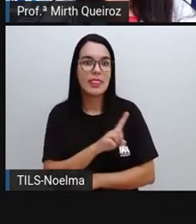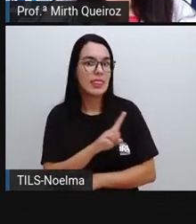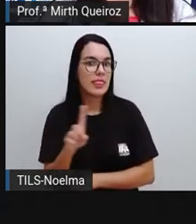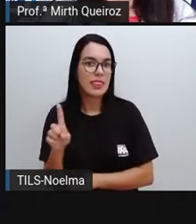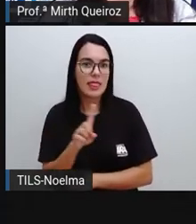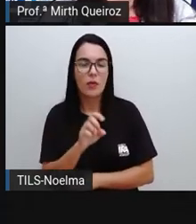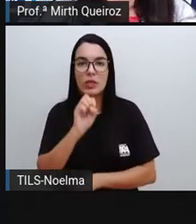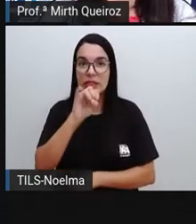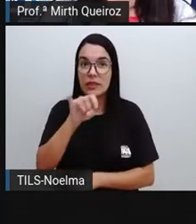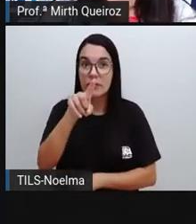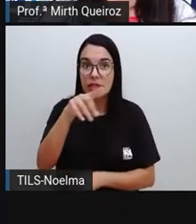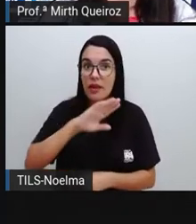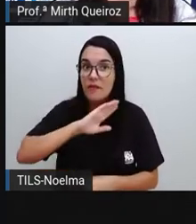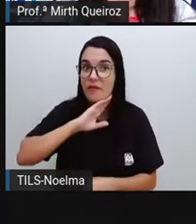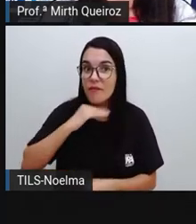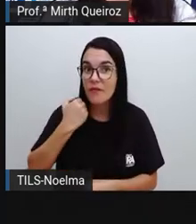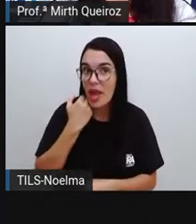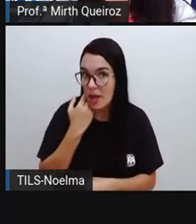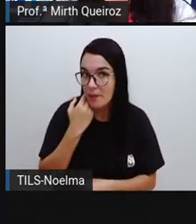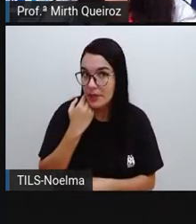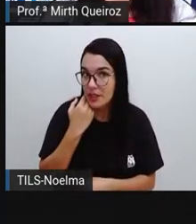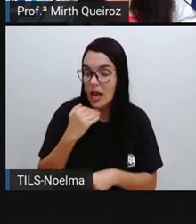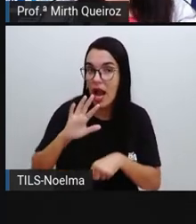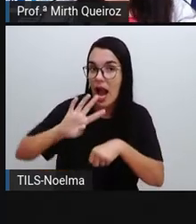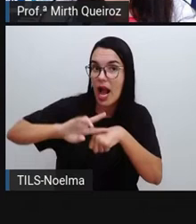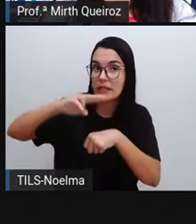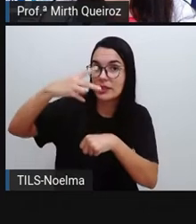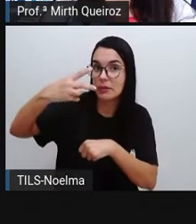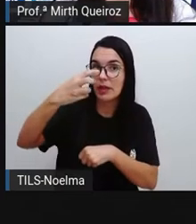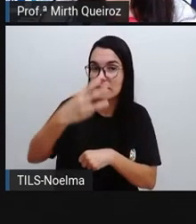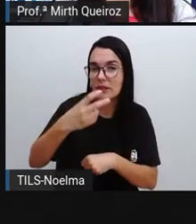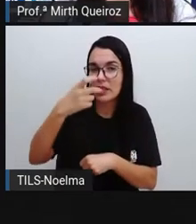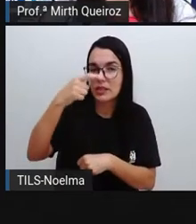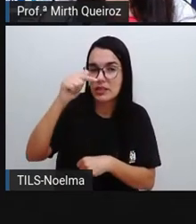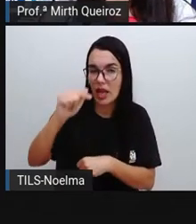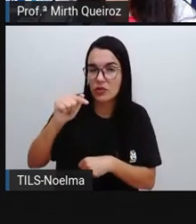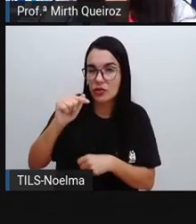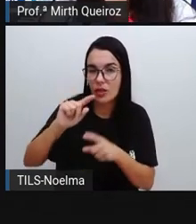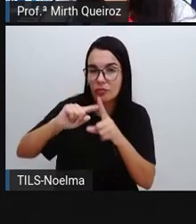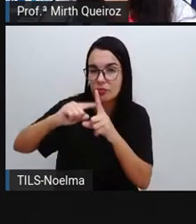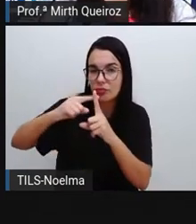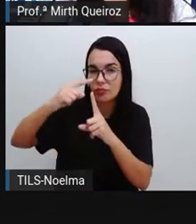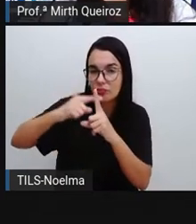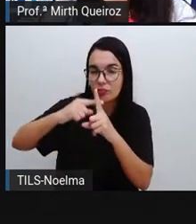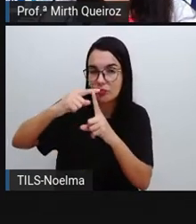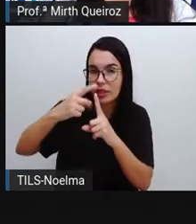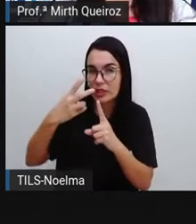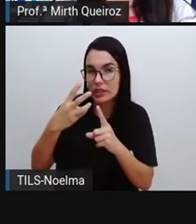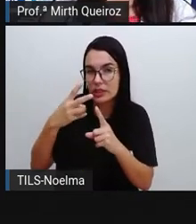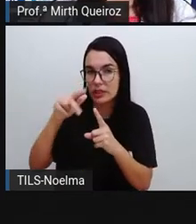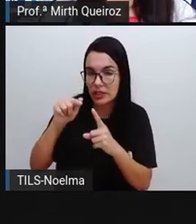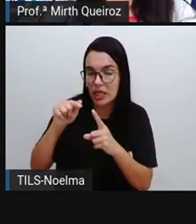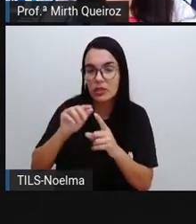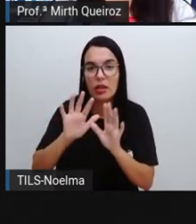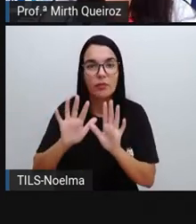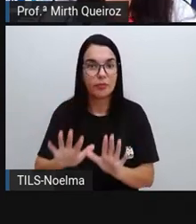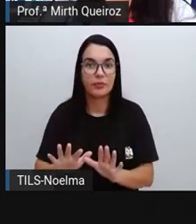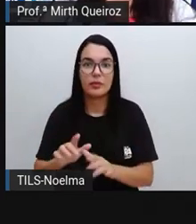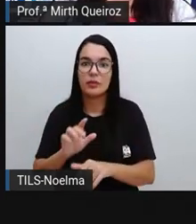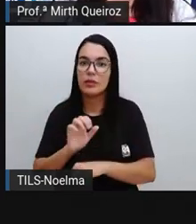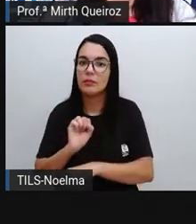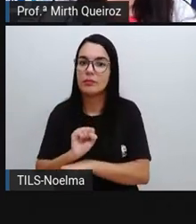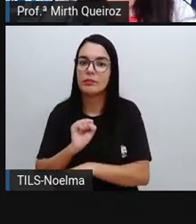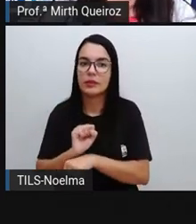teve febre superior a 37,5 graus Celsius, né? Nas últimas horas, não deve